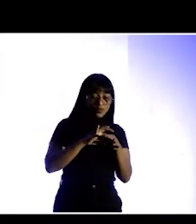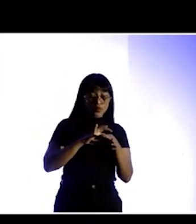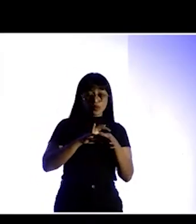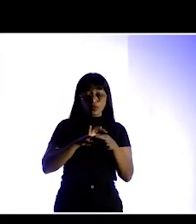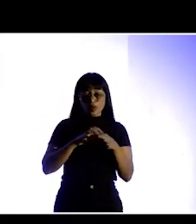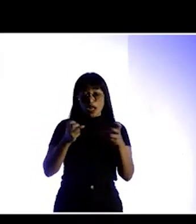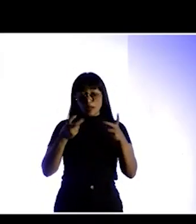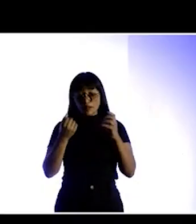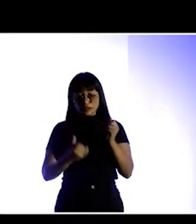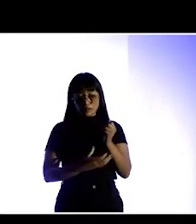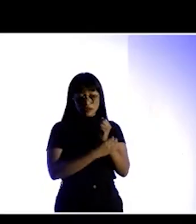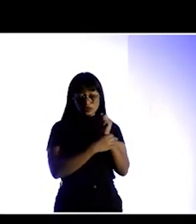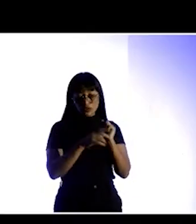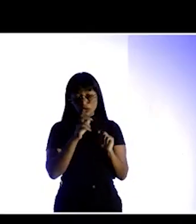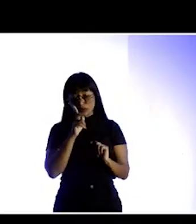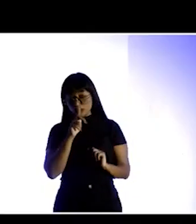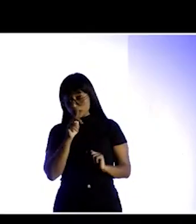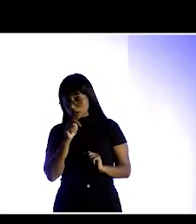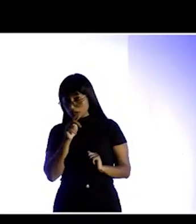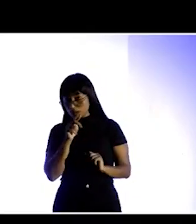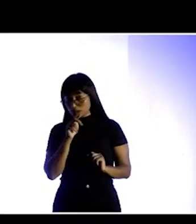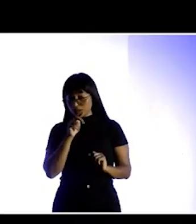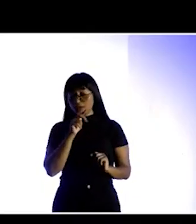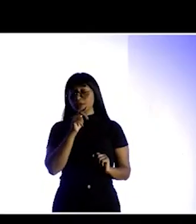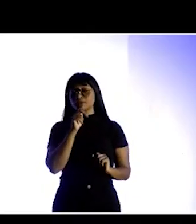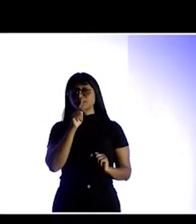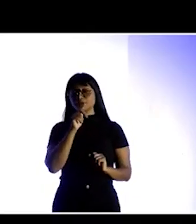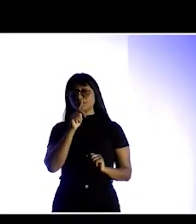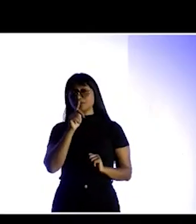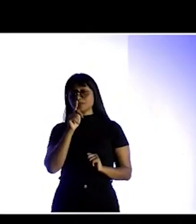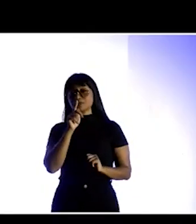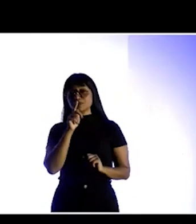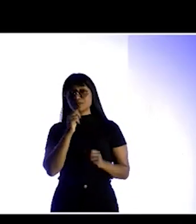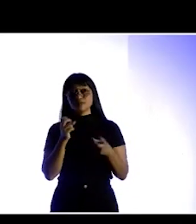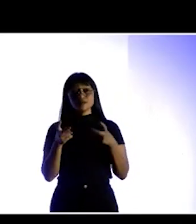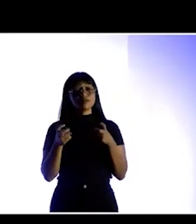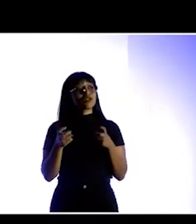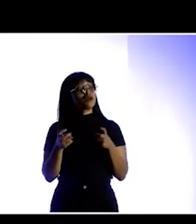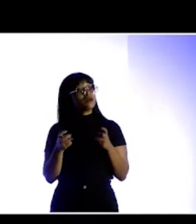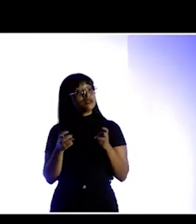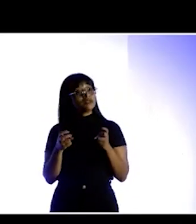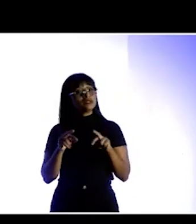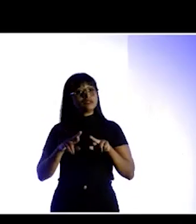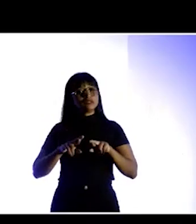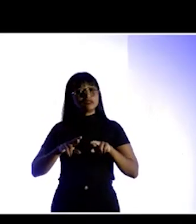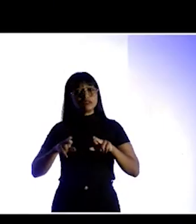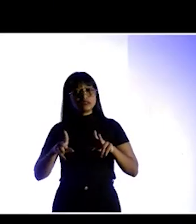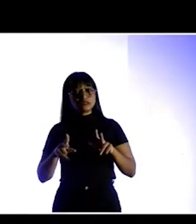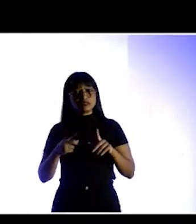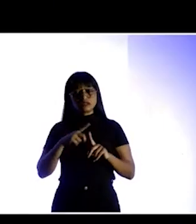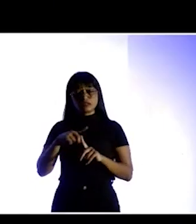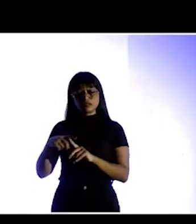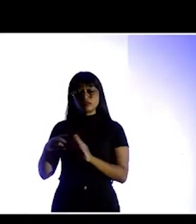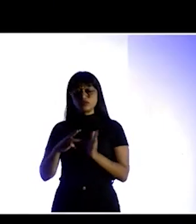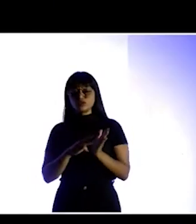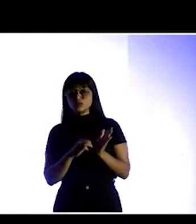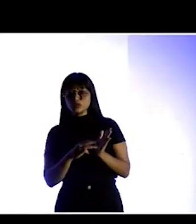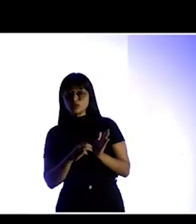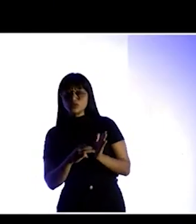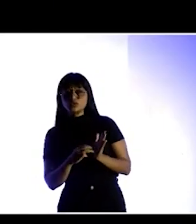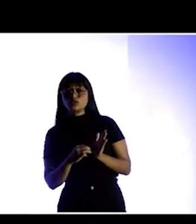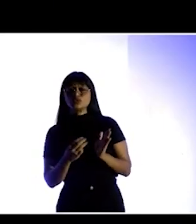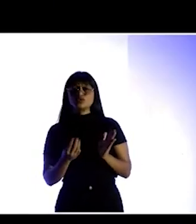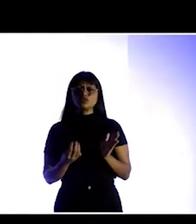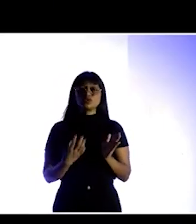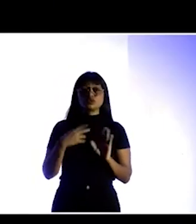hídrica, eu forço, por meio de diferentes metodologias, esse novo cenário climático, ou esse